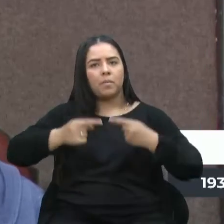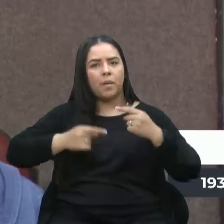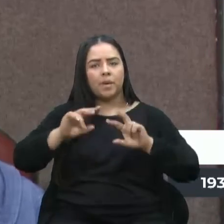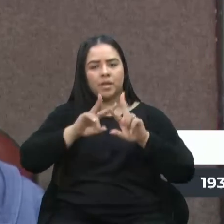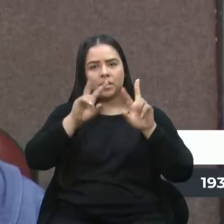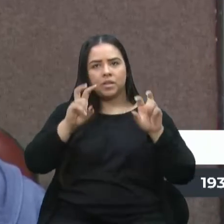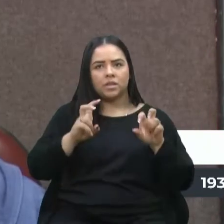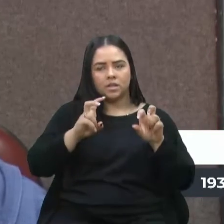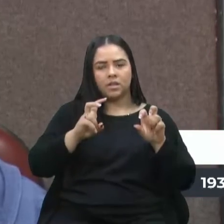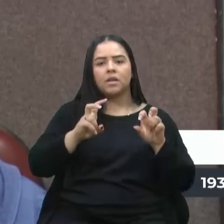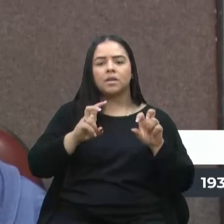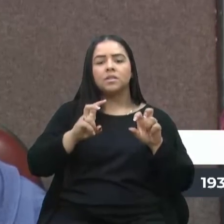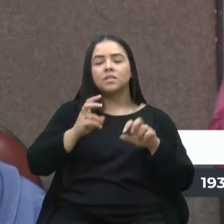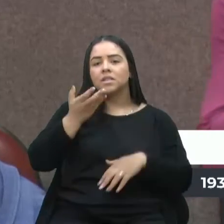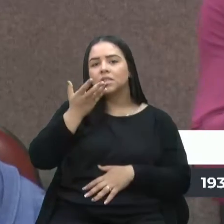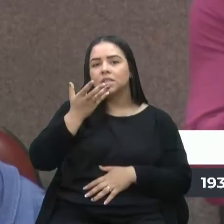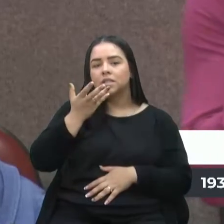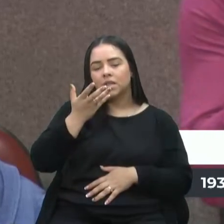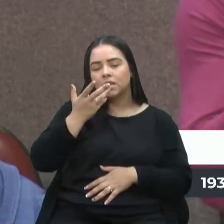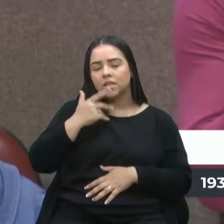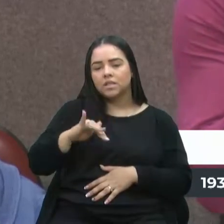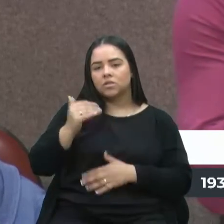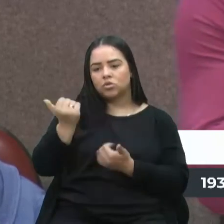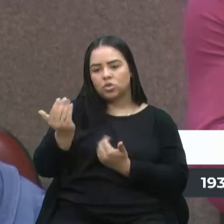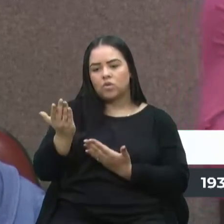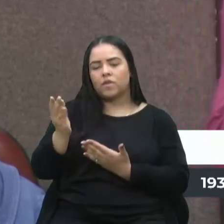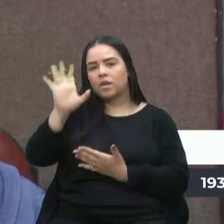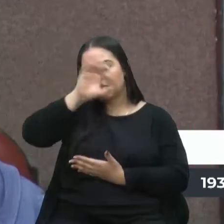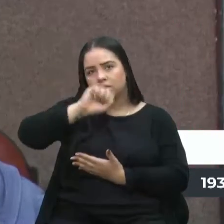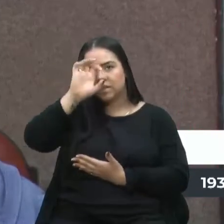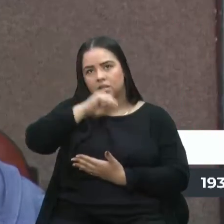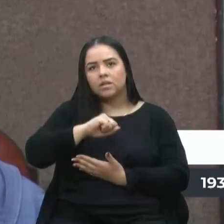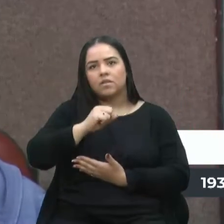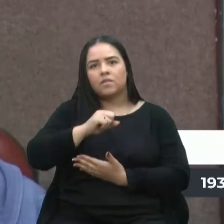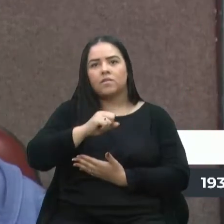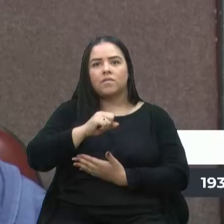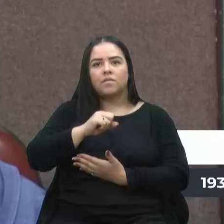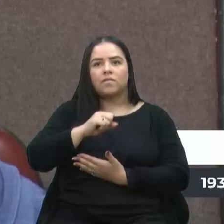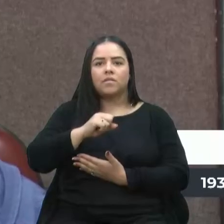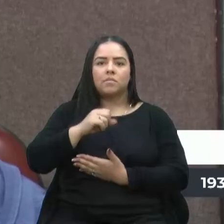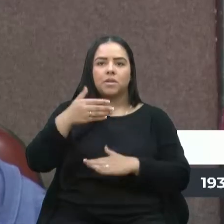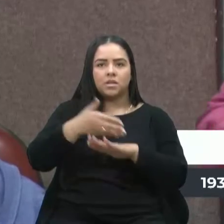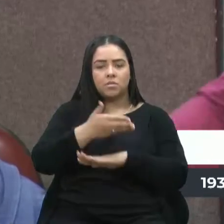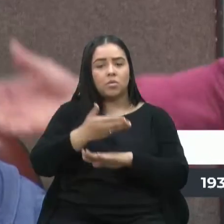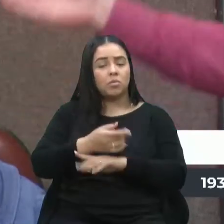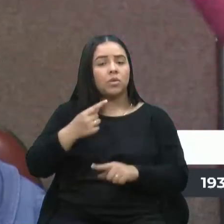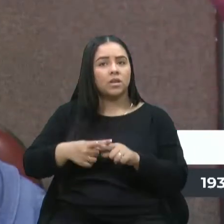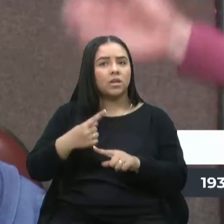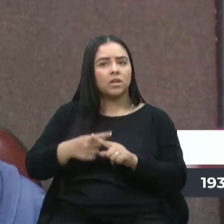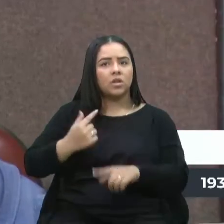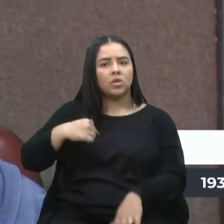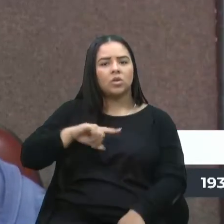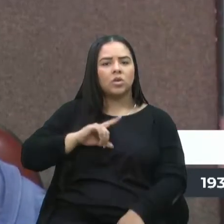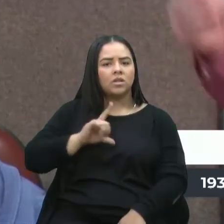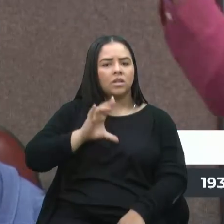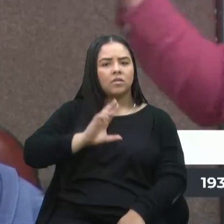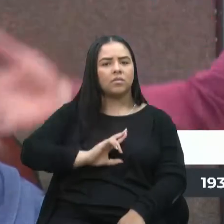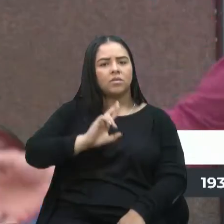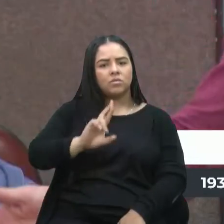o tema menor aprendiz que quando a gente divulga nos grupos nas redes sociais que se faz tão presente naquela ocasião nós temos